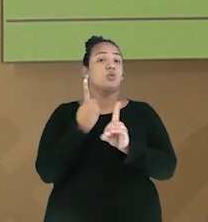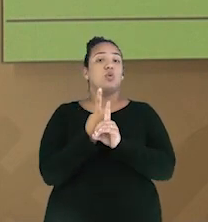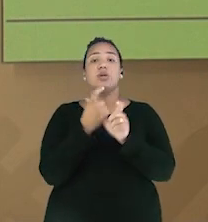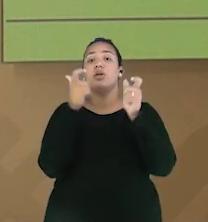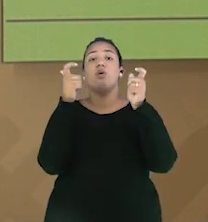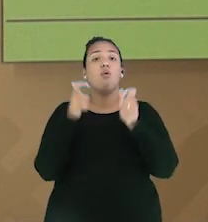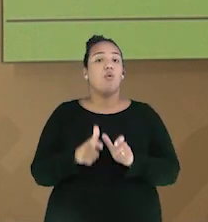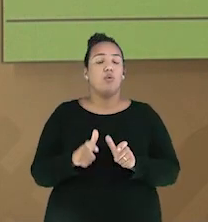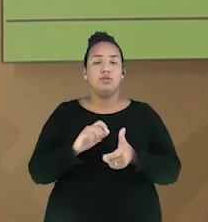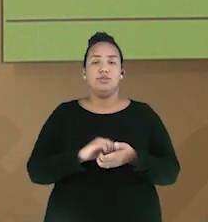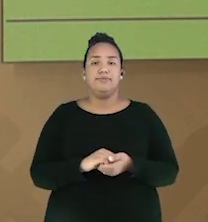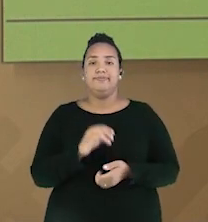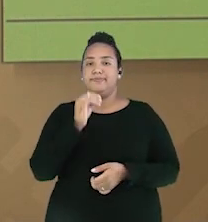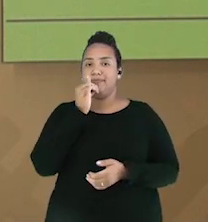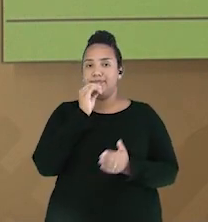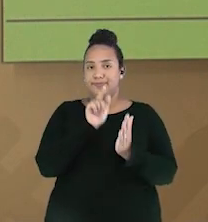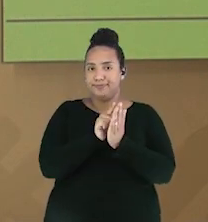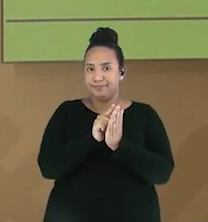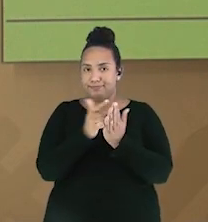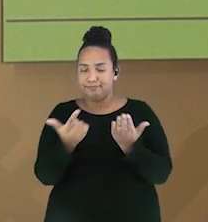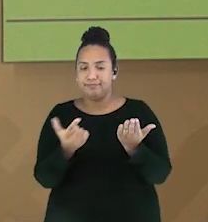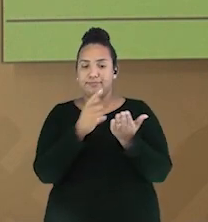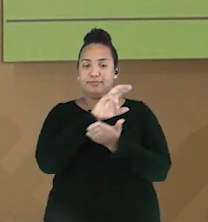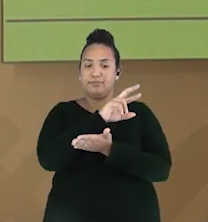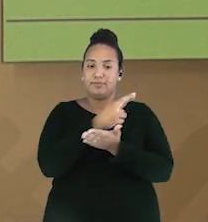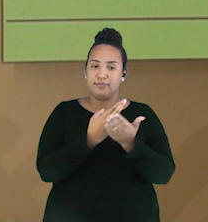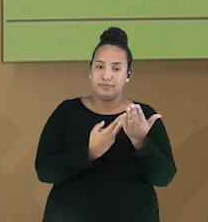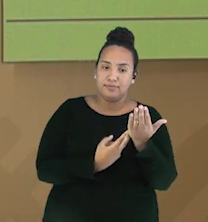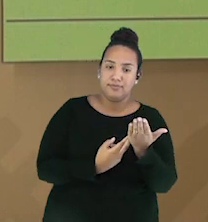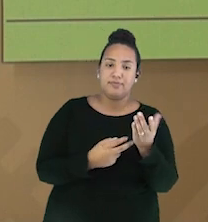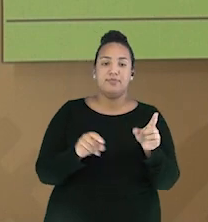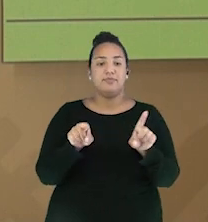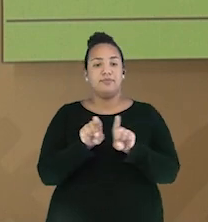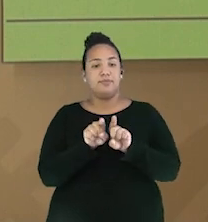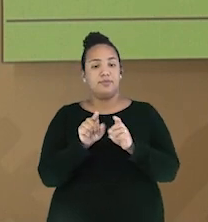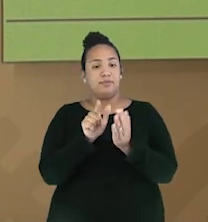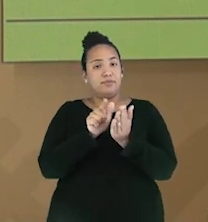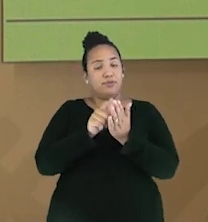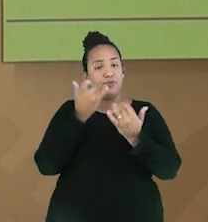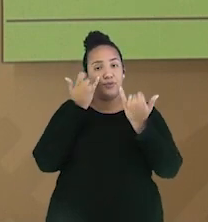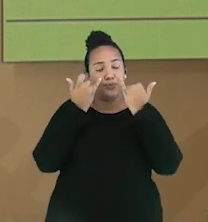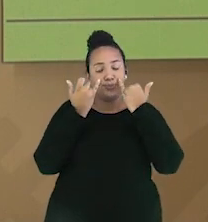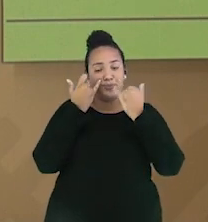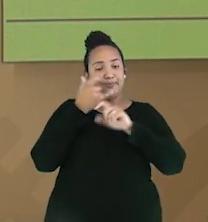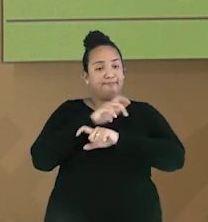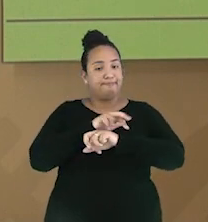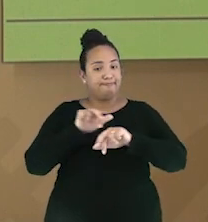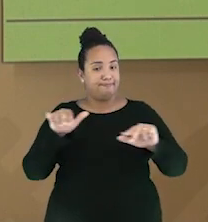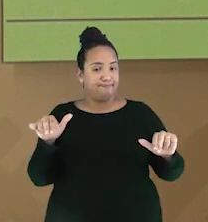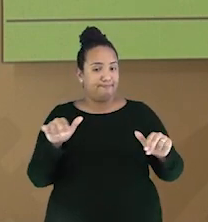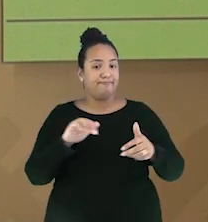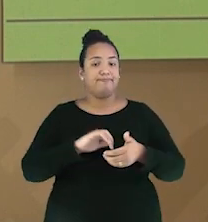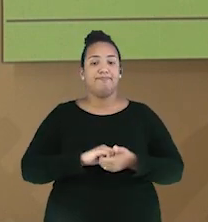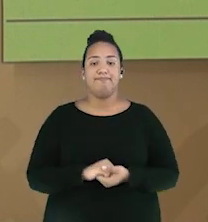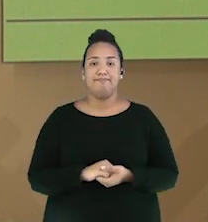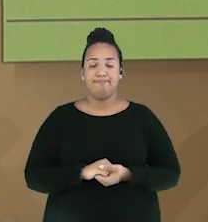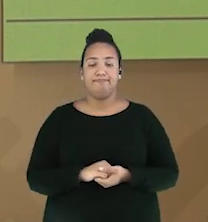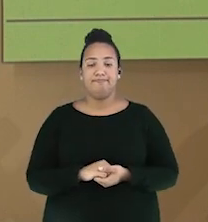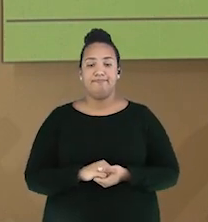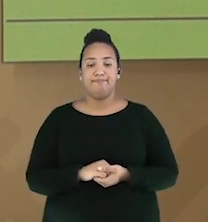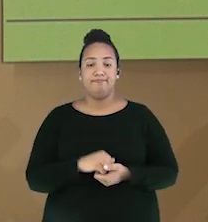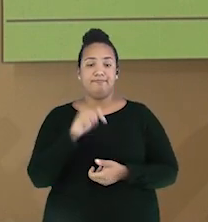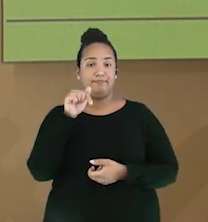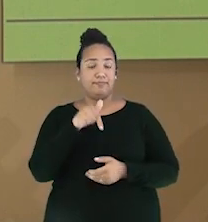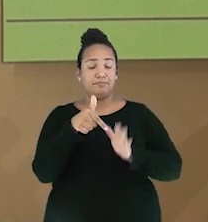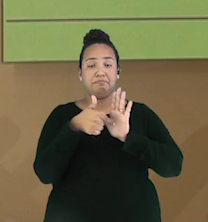em jornais, revistas, folhetos informativos, dentre outros. Eles trazem